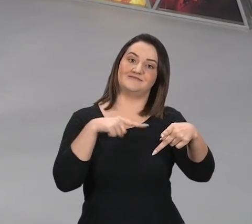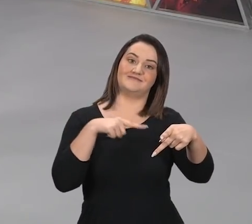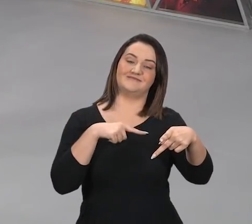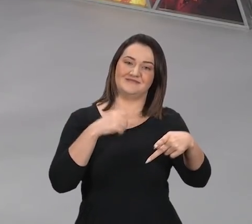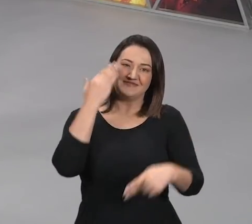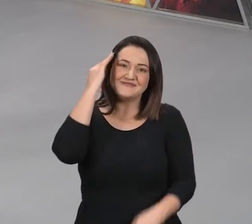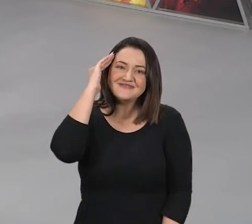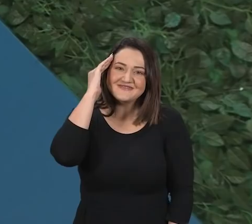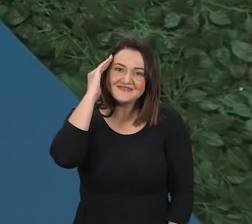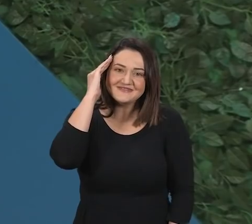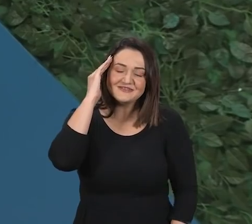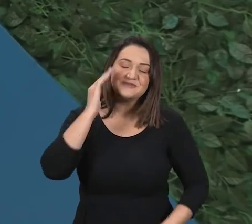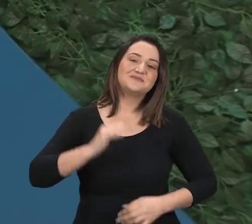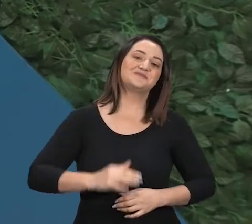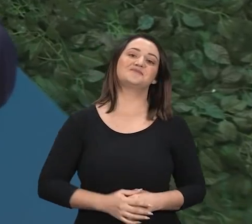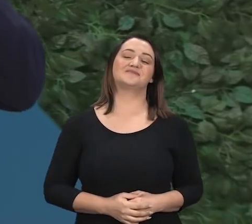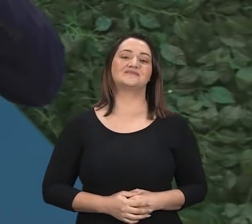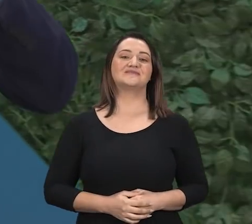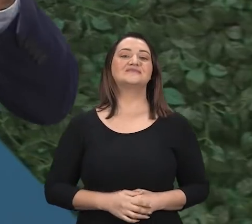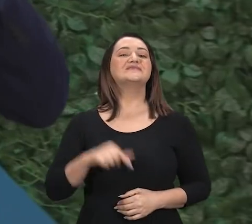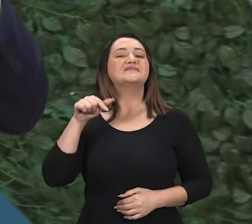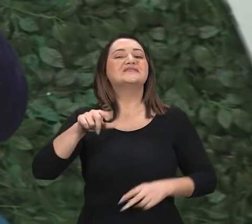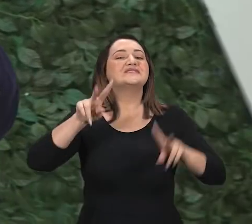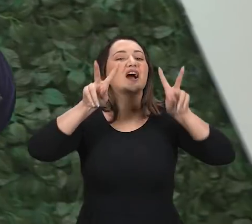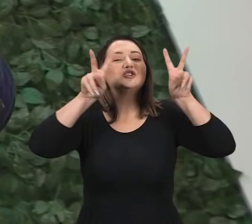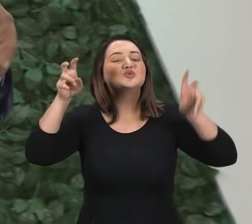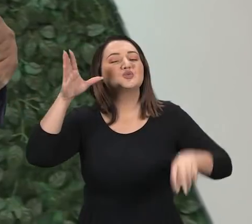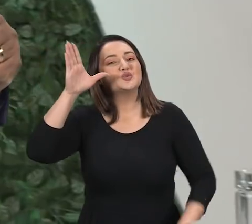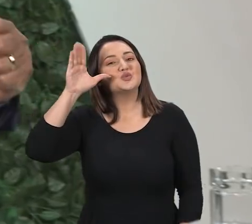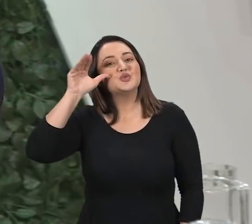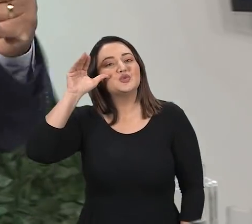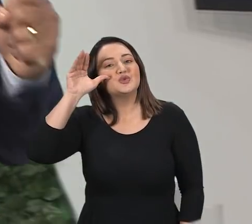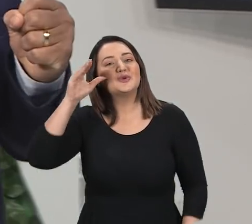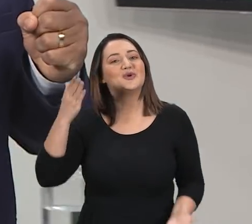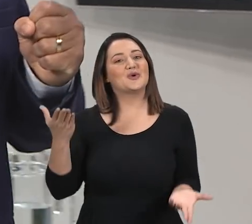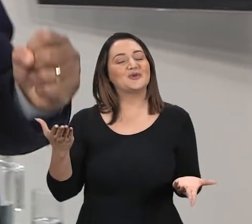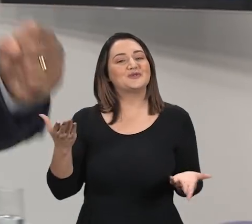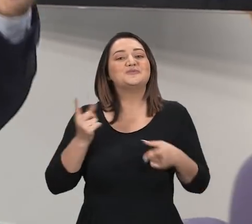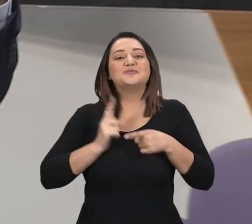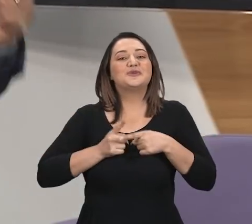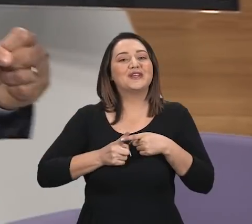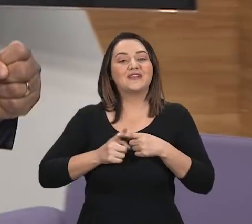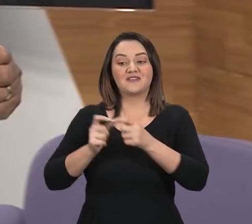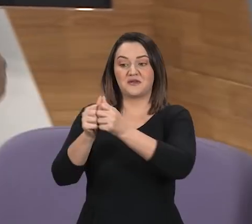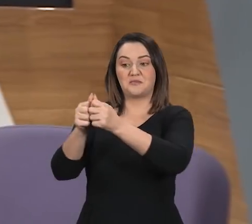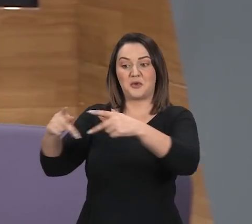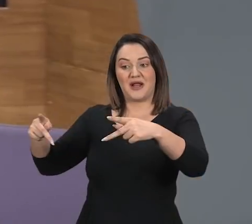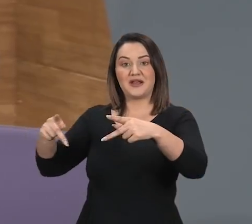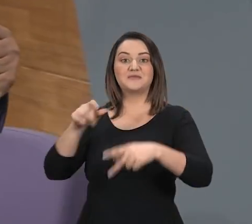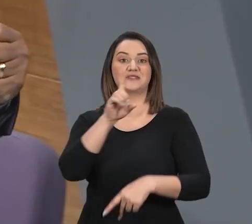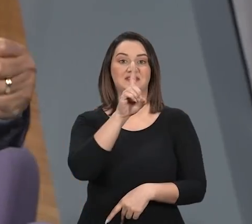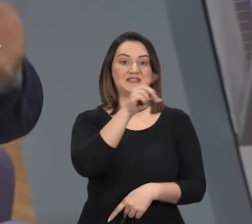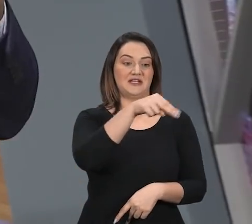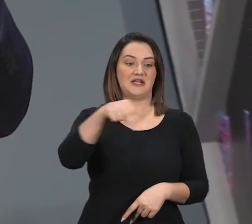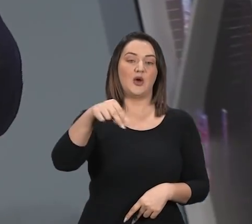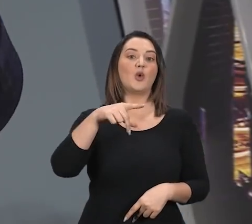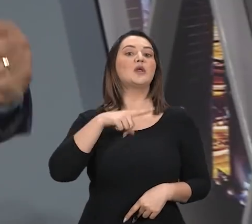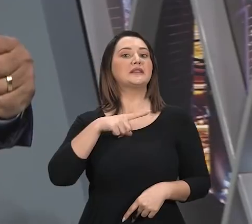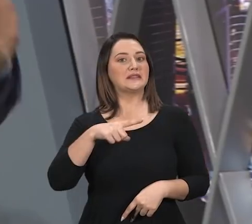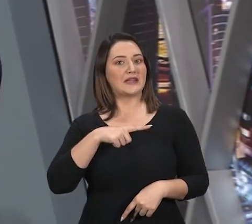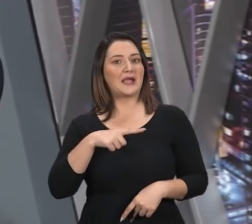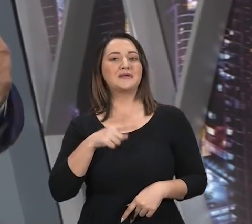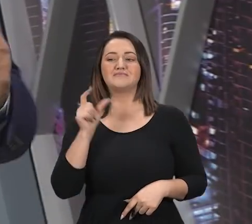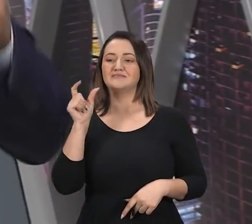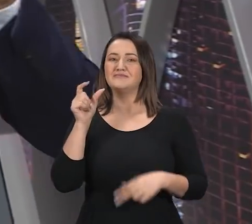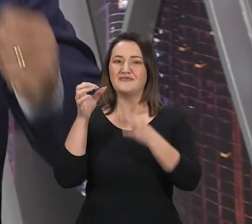Certo? Bem, esse assunto é curioso demais. Sabe por quê? Porque o Apocalipse e Daniel usam